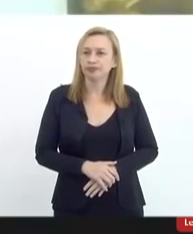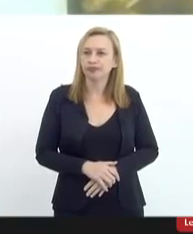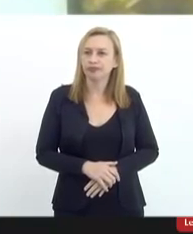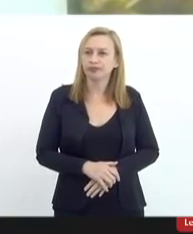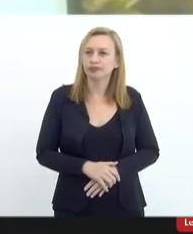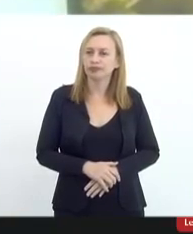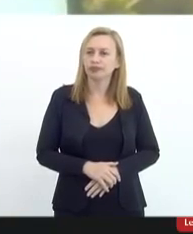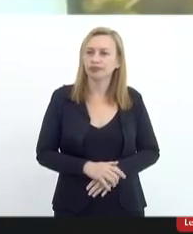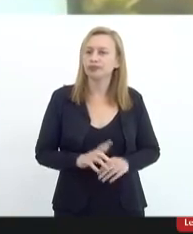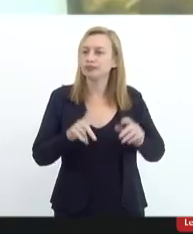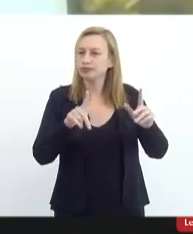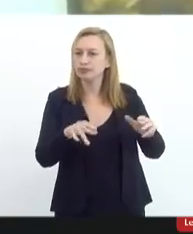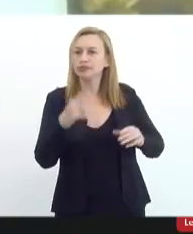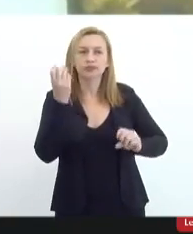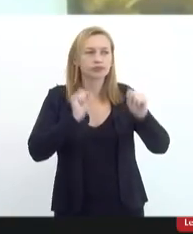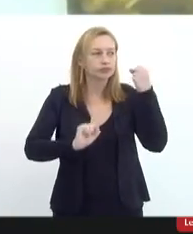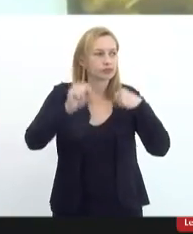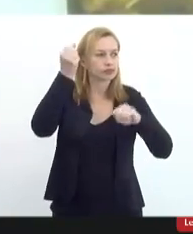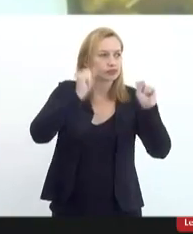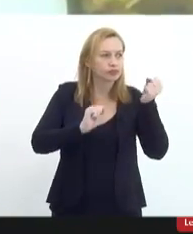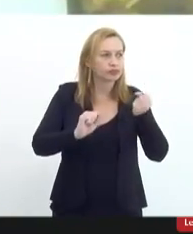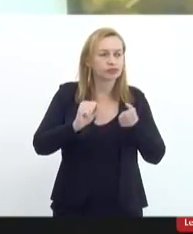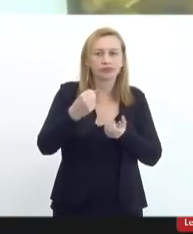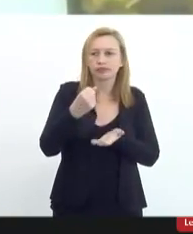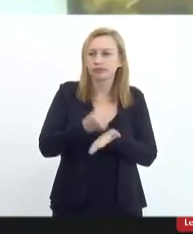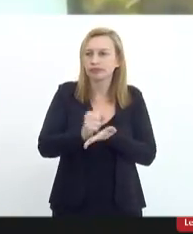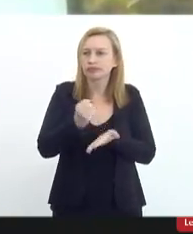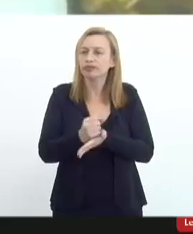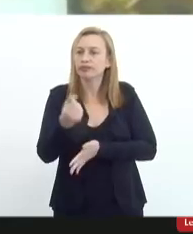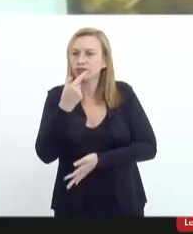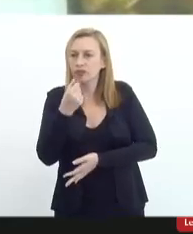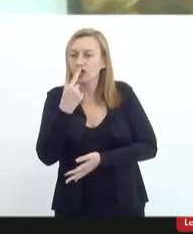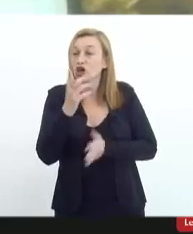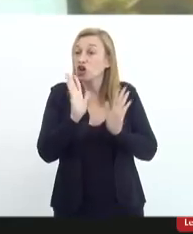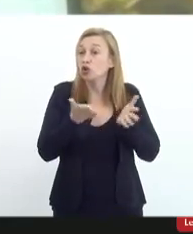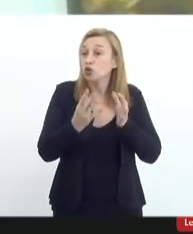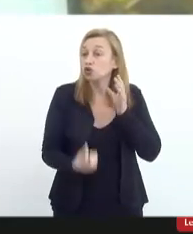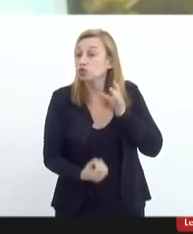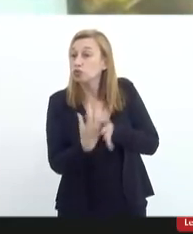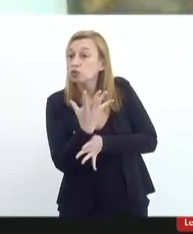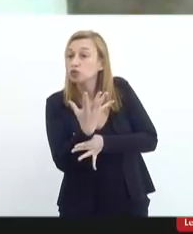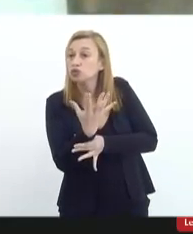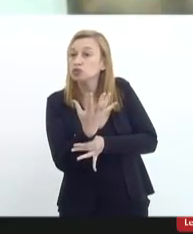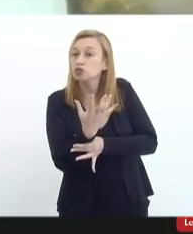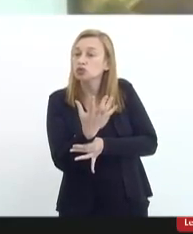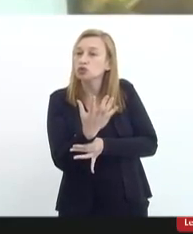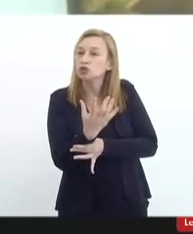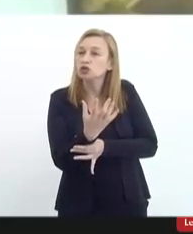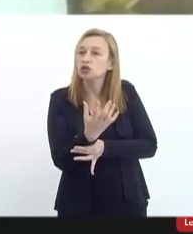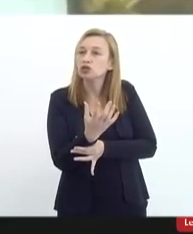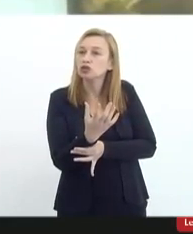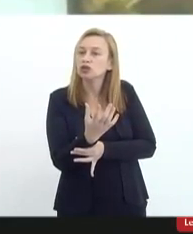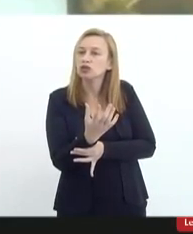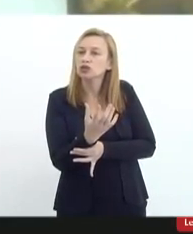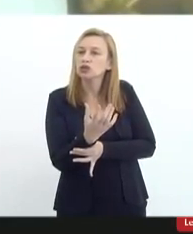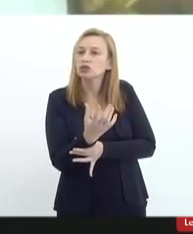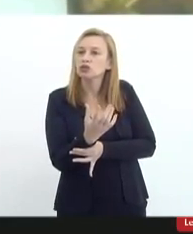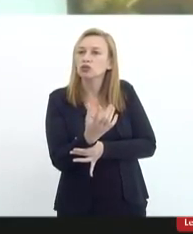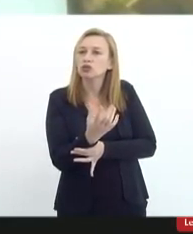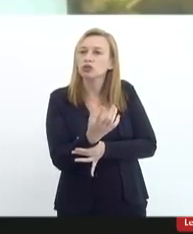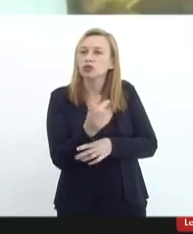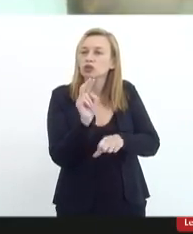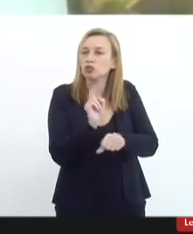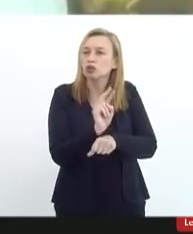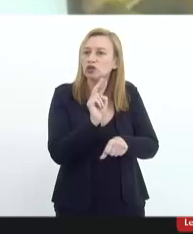As mesmas indústrias farmacêuticas que hoje produzem os defensores